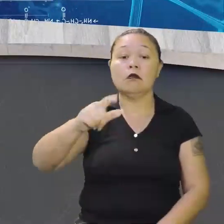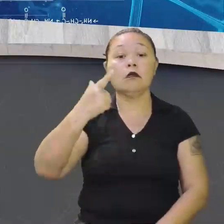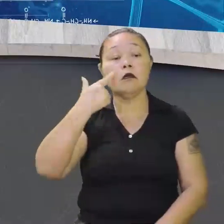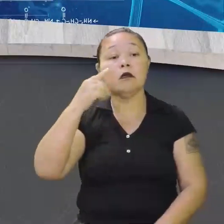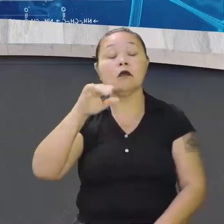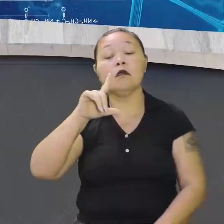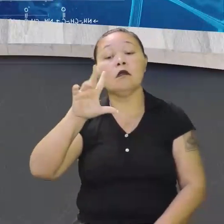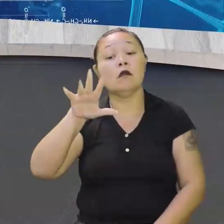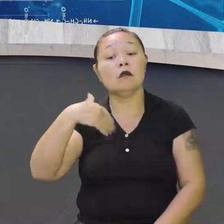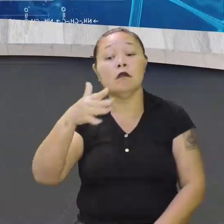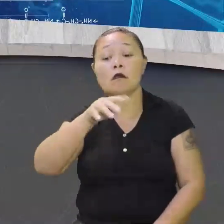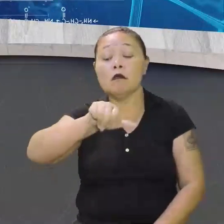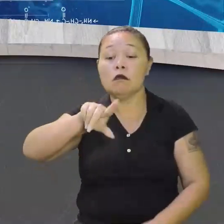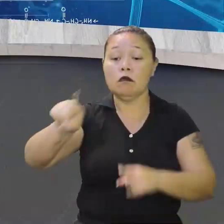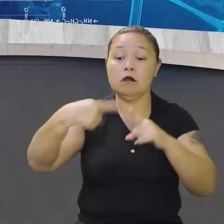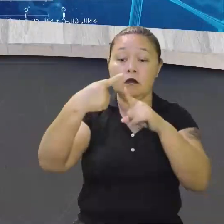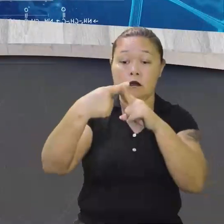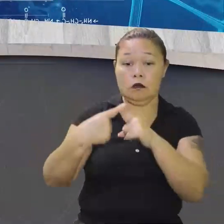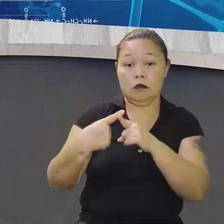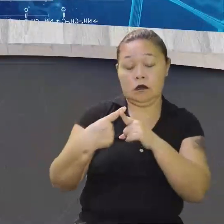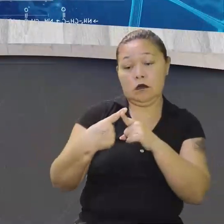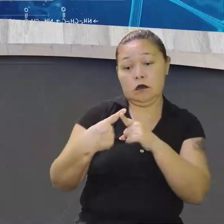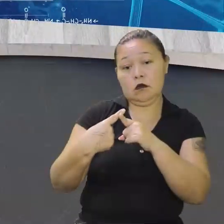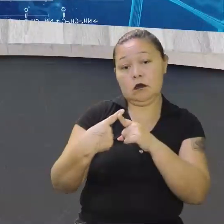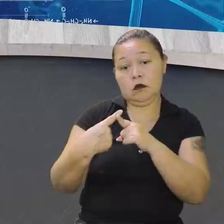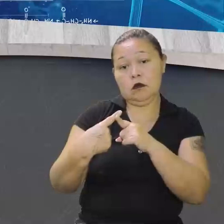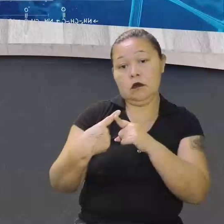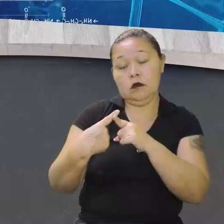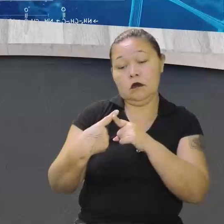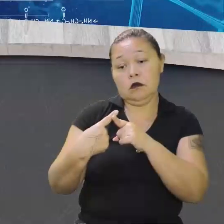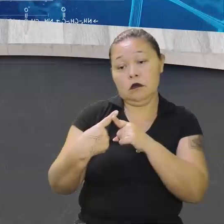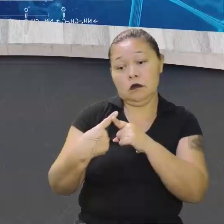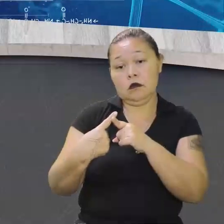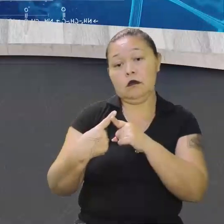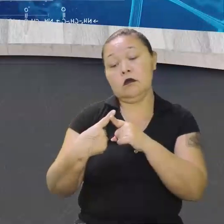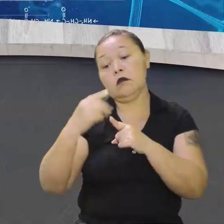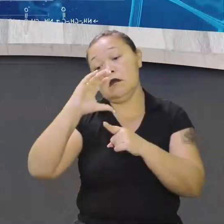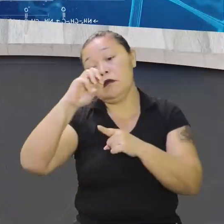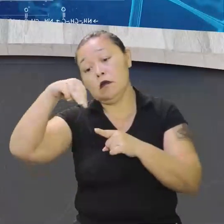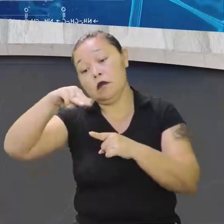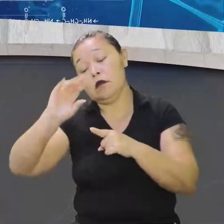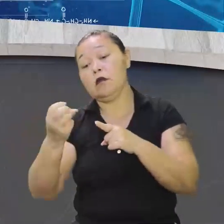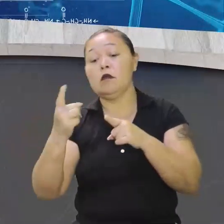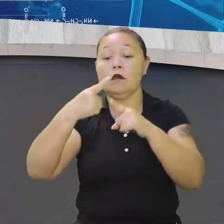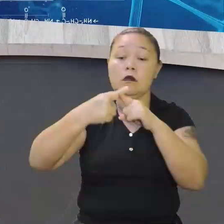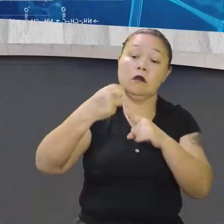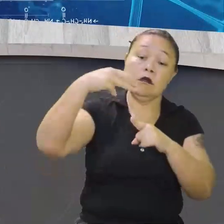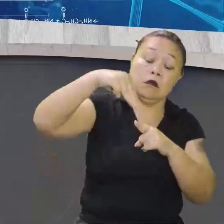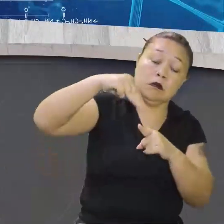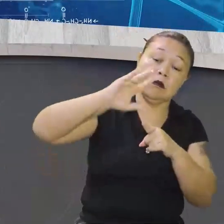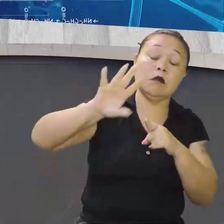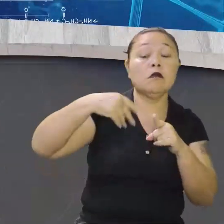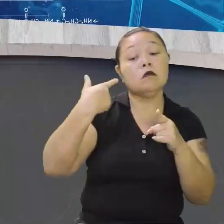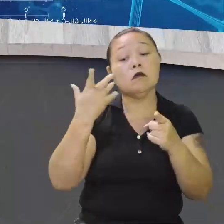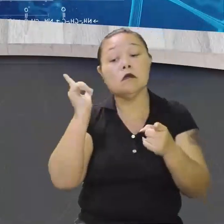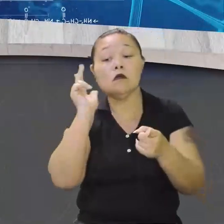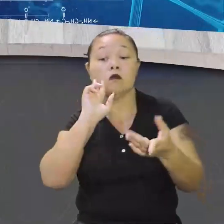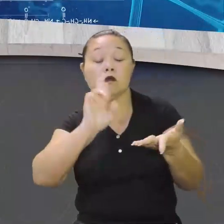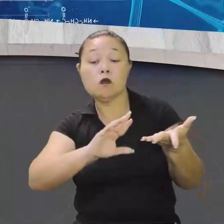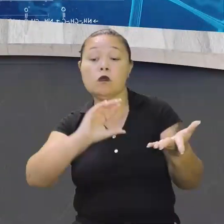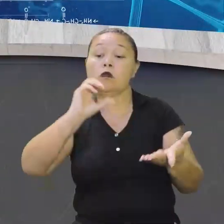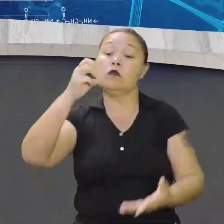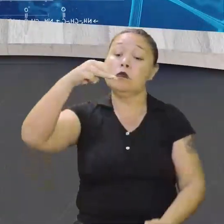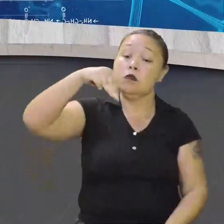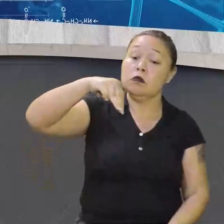pega uma área e multiplica, digamos, vezes centímetro ou vezes metro, você, ao chegar em metro cúbico ou centímetro